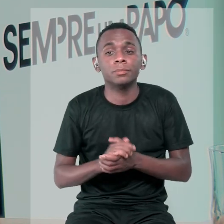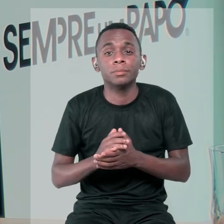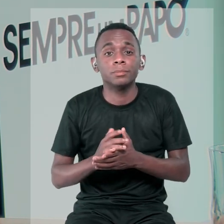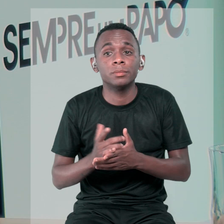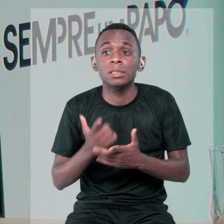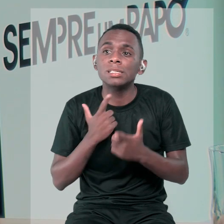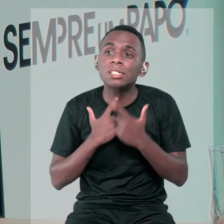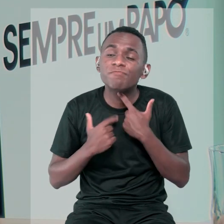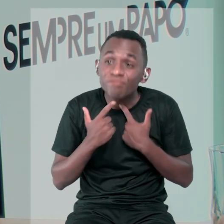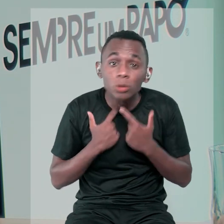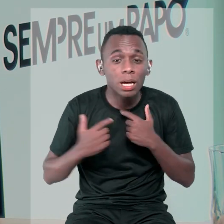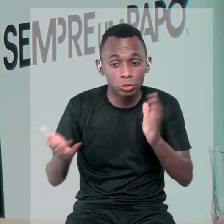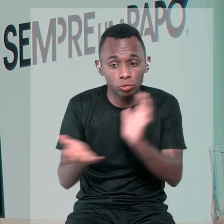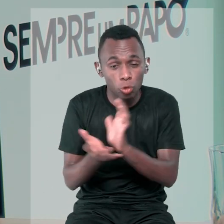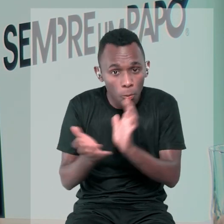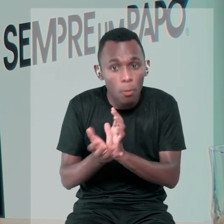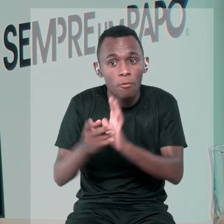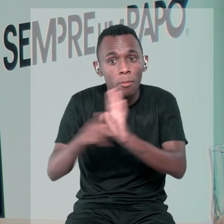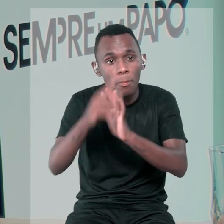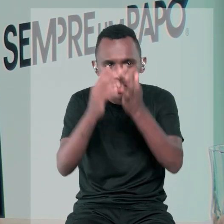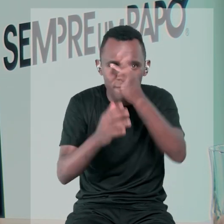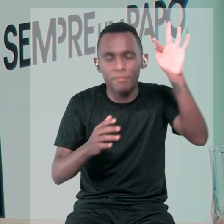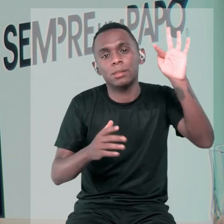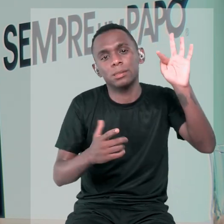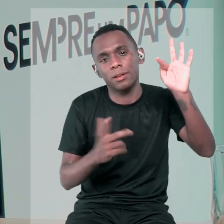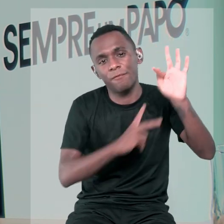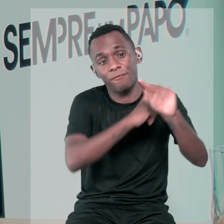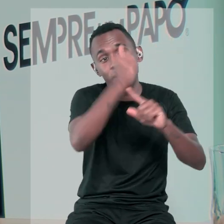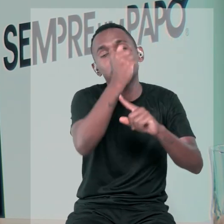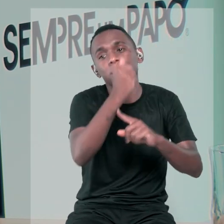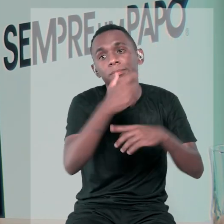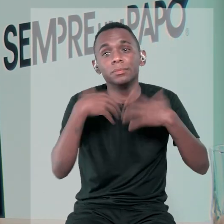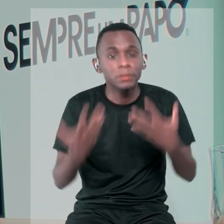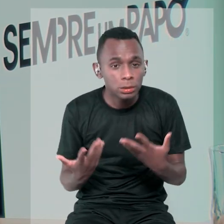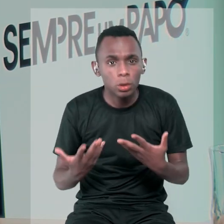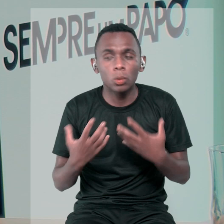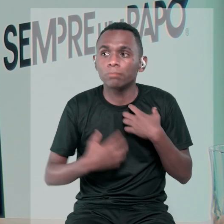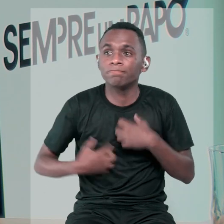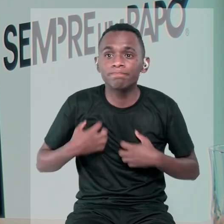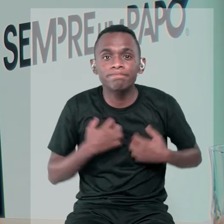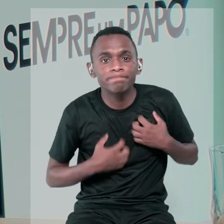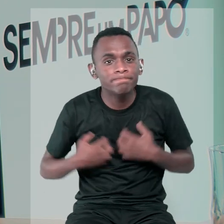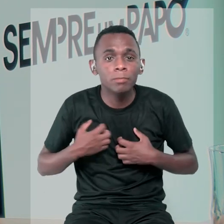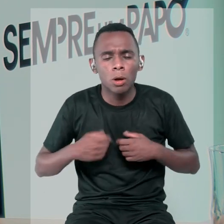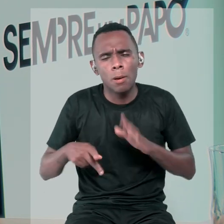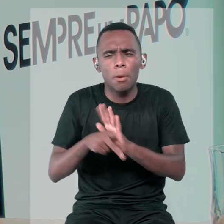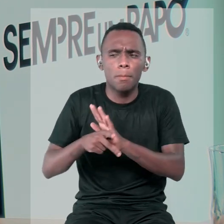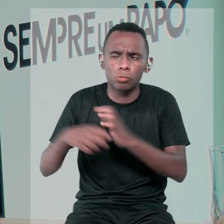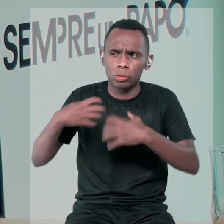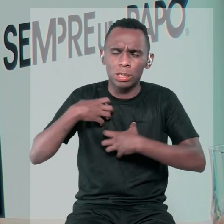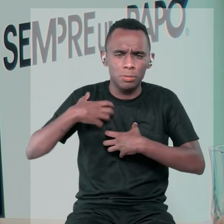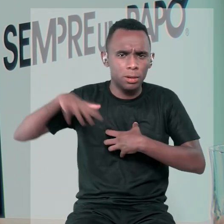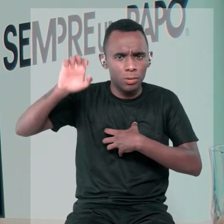vitória rápida e fulgurante da França. É um clima de entusiasmo, né, que percorreu a Europa no início dessa